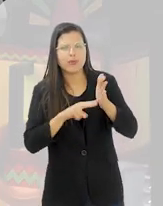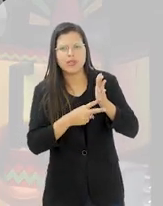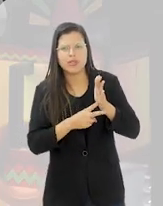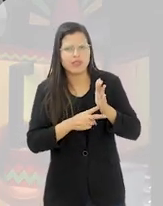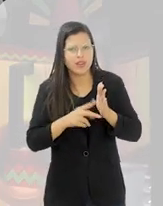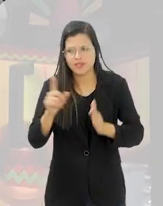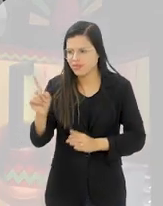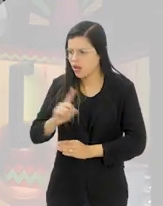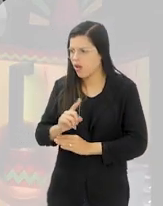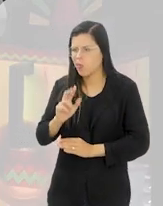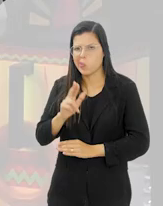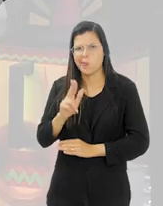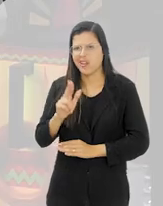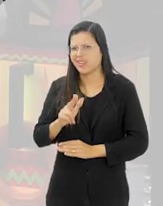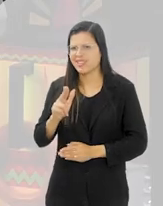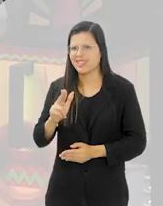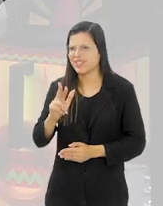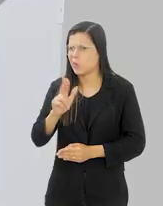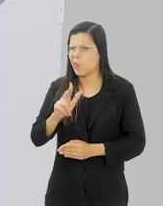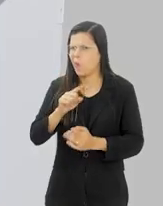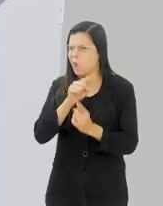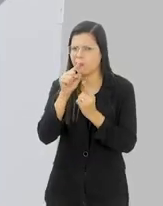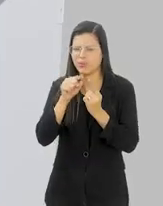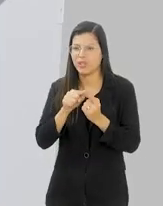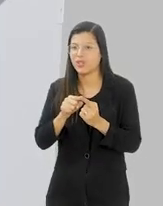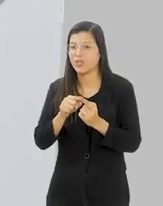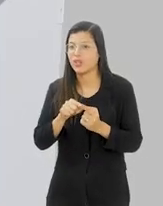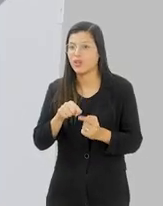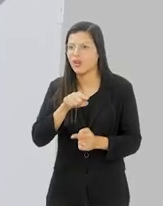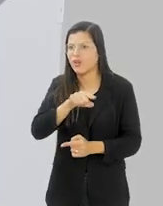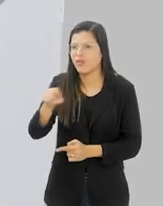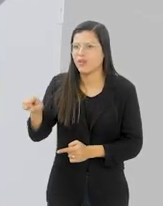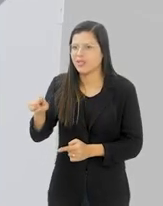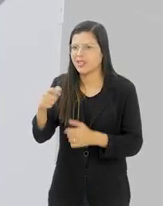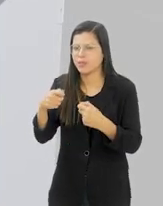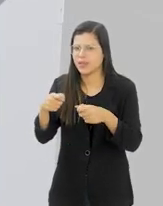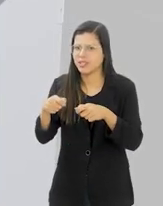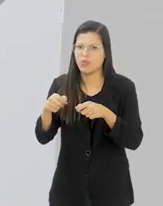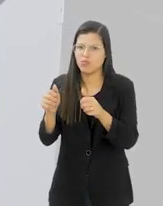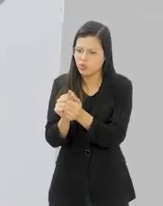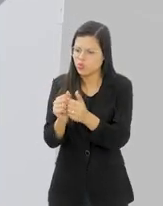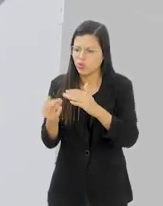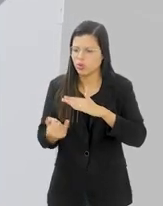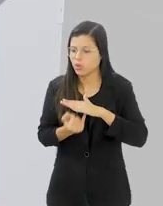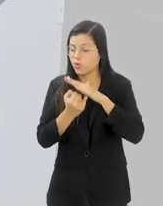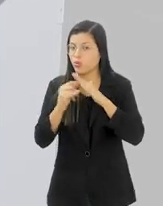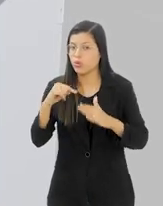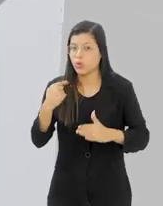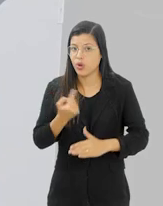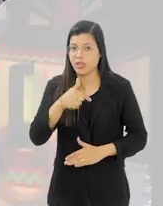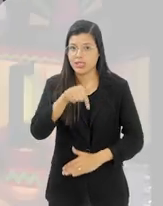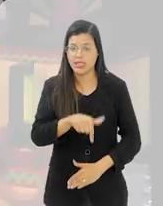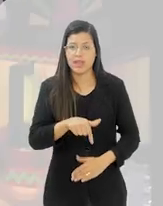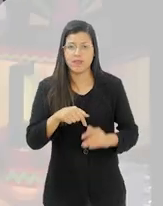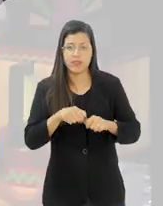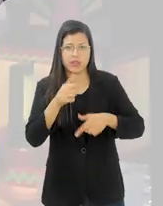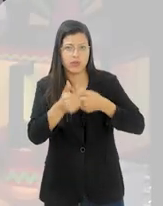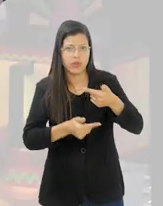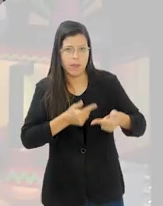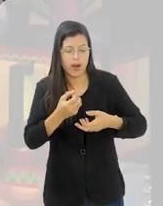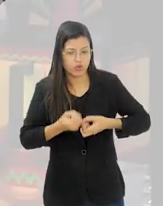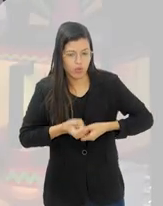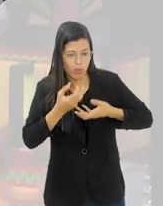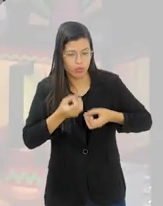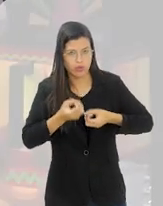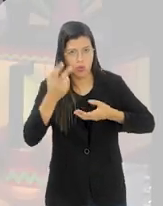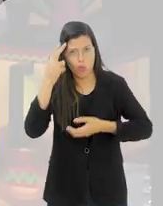não. Eu não quero elevar isso. Não é esse o caminho. Não é esse o propósito. Não, vocês têm que tratar disso junto com as instituições. A gente está aqui para fazer o trabalho